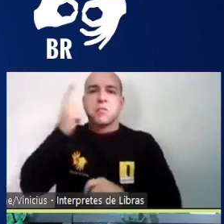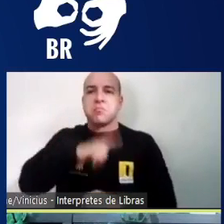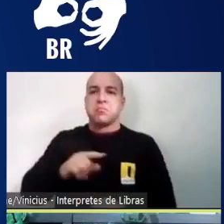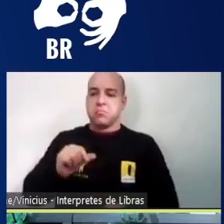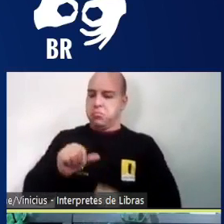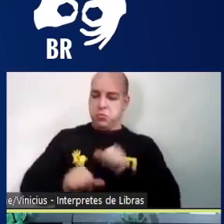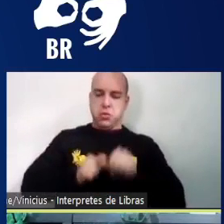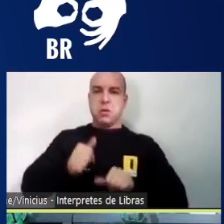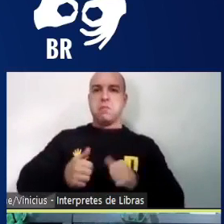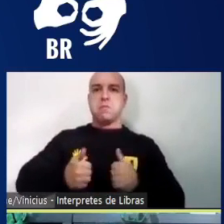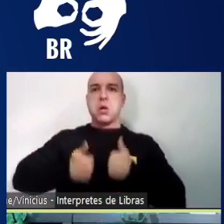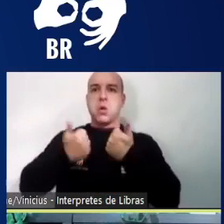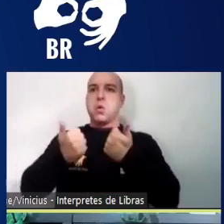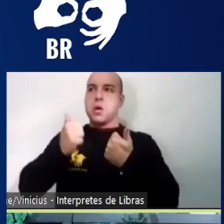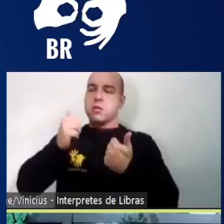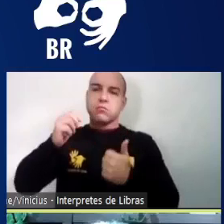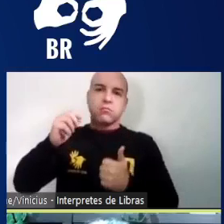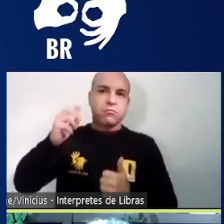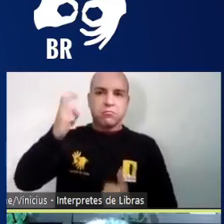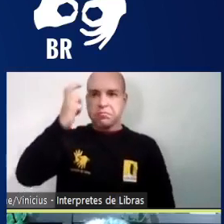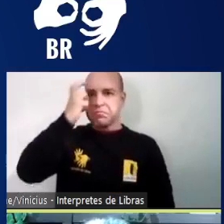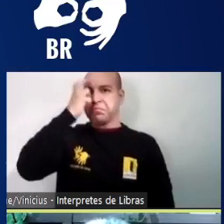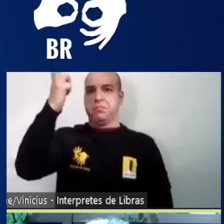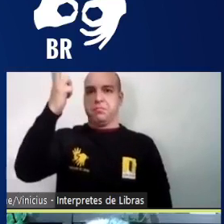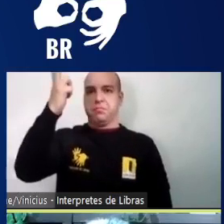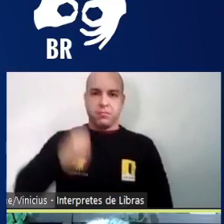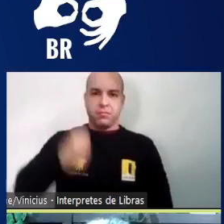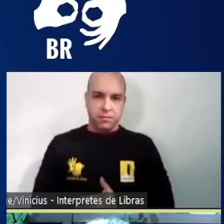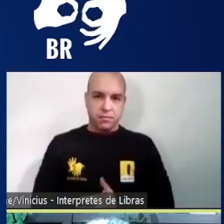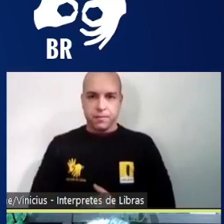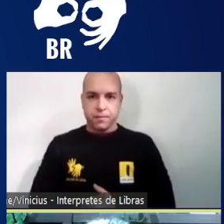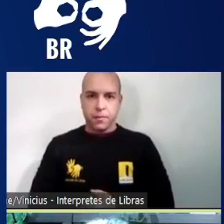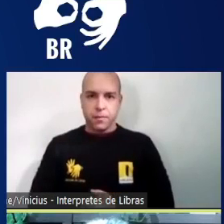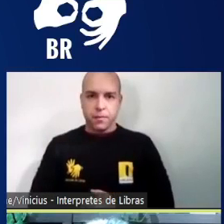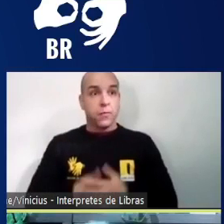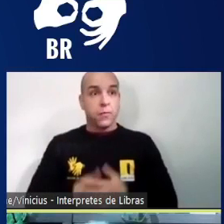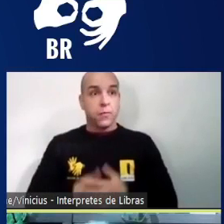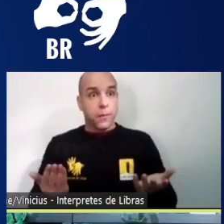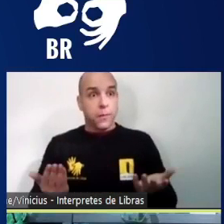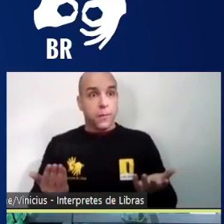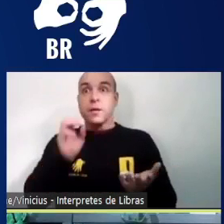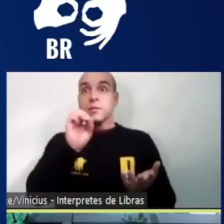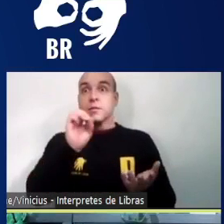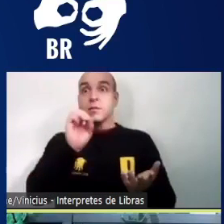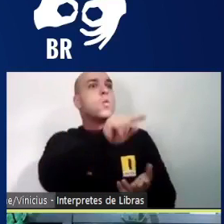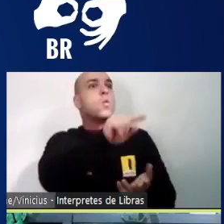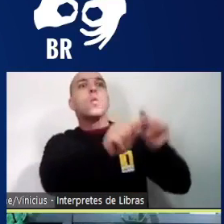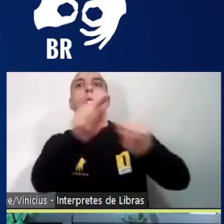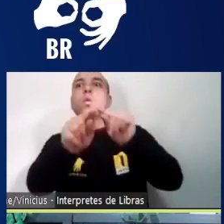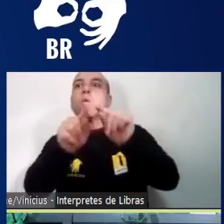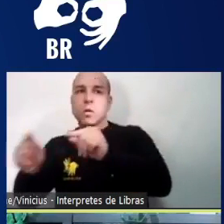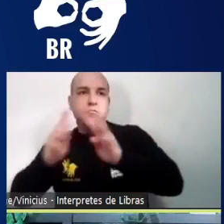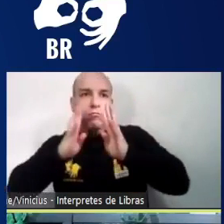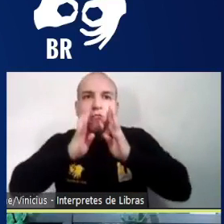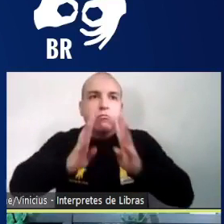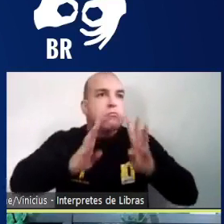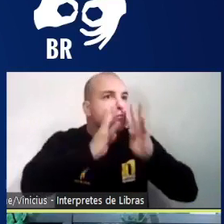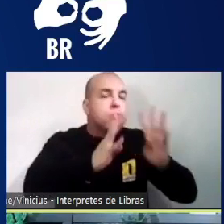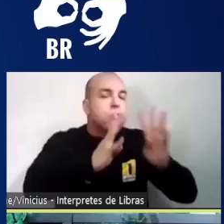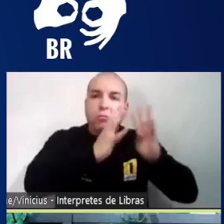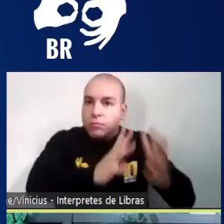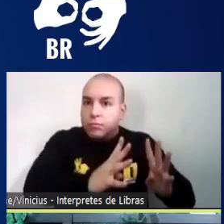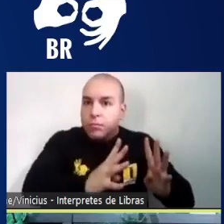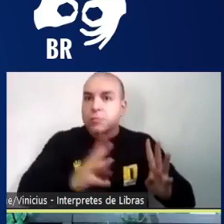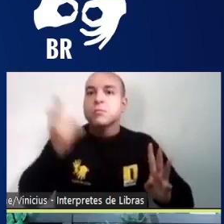então, o que os outros estão dizendo a propósito de falar.